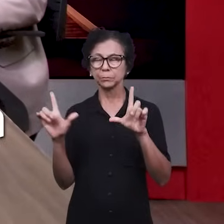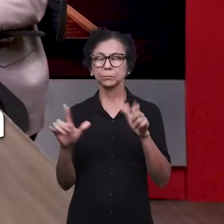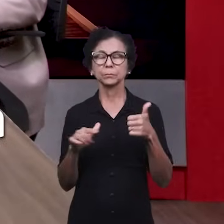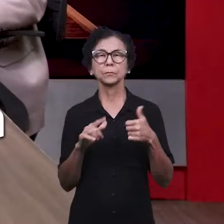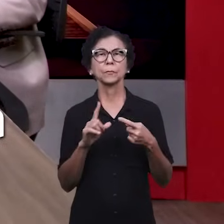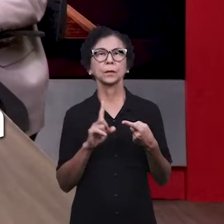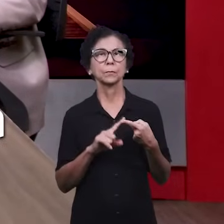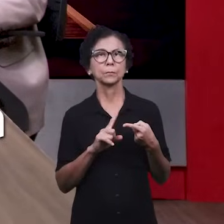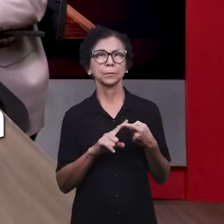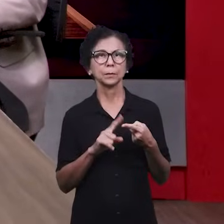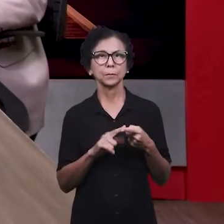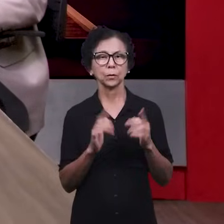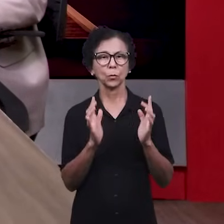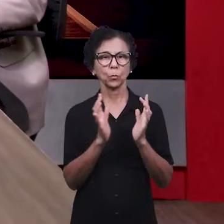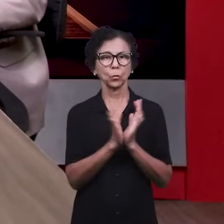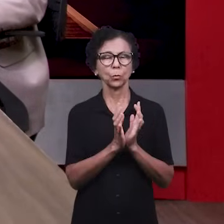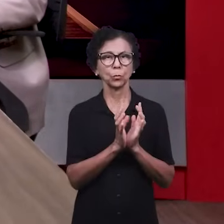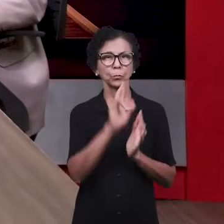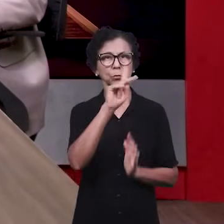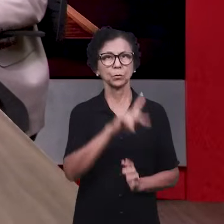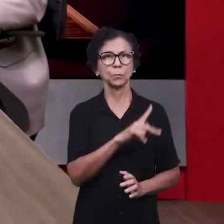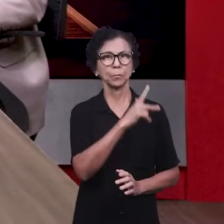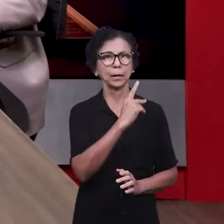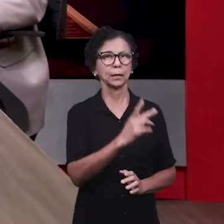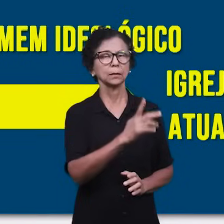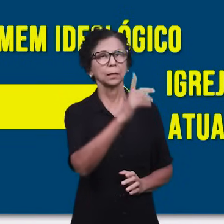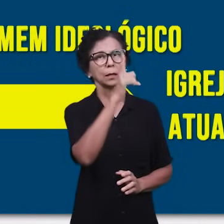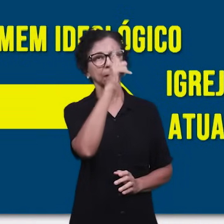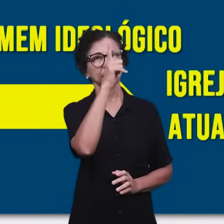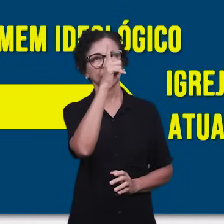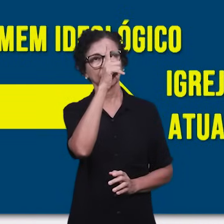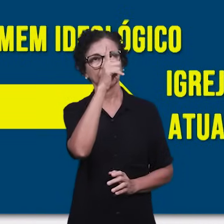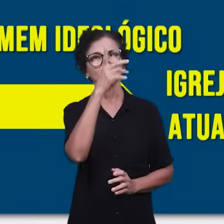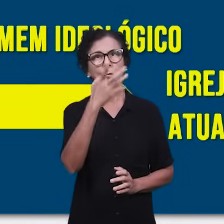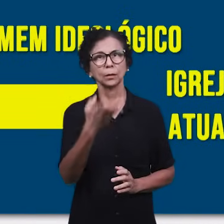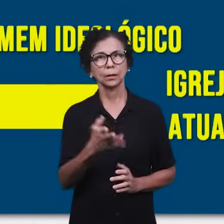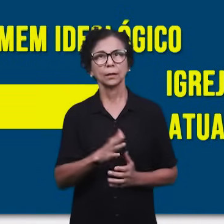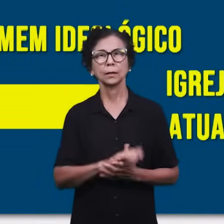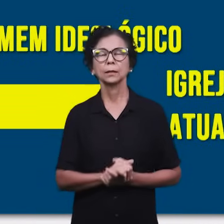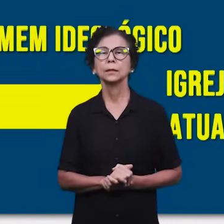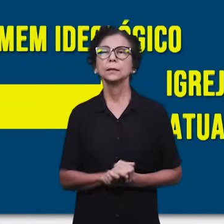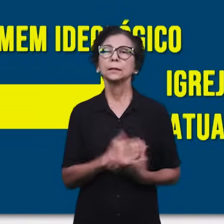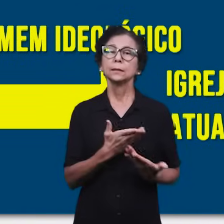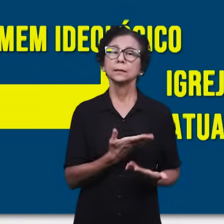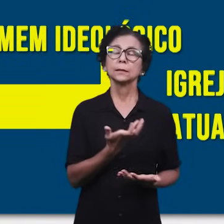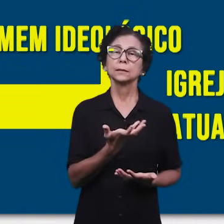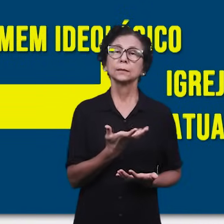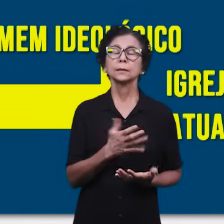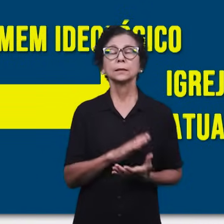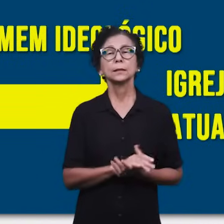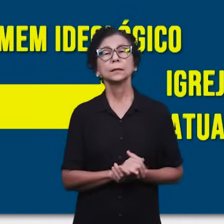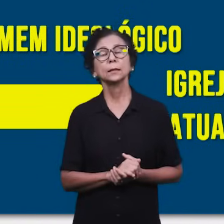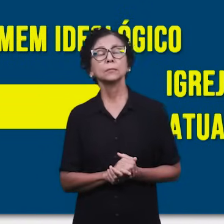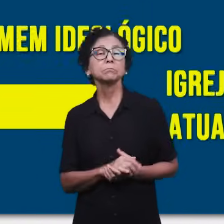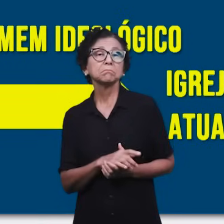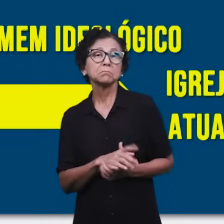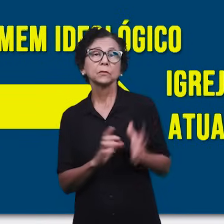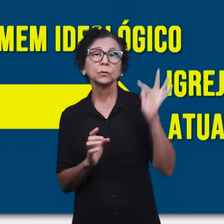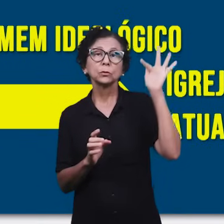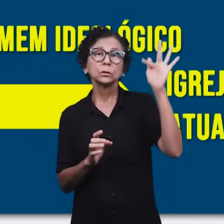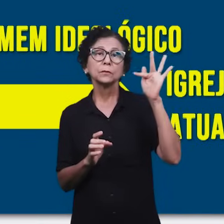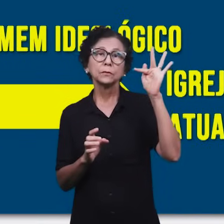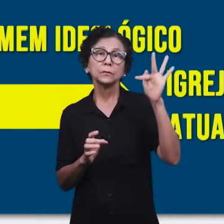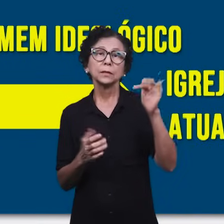tela. O primeiro, que é a patrística grega, né? O pastor Luiz comentou aqui sobre essa substituição. A filosofia passou a ser